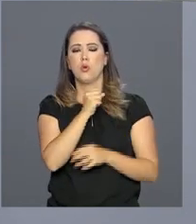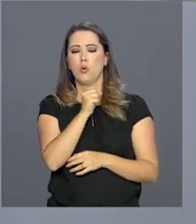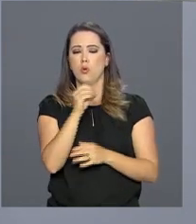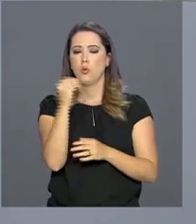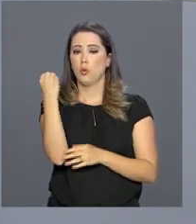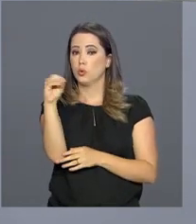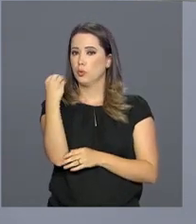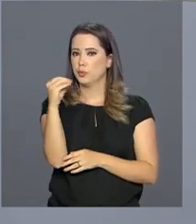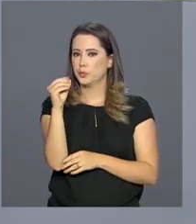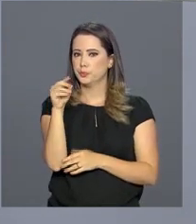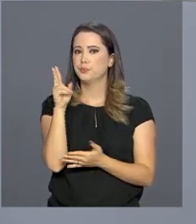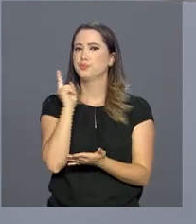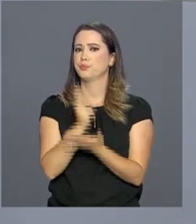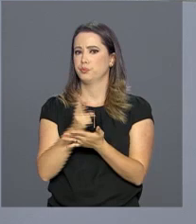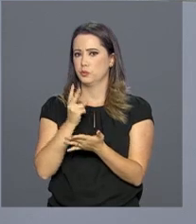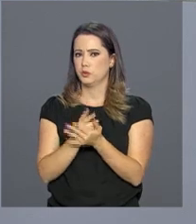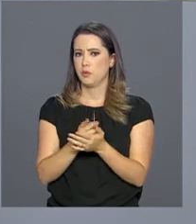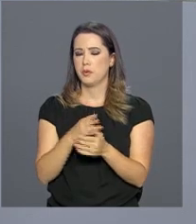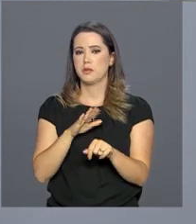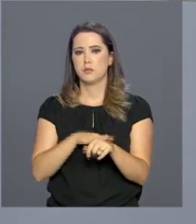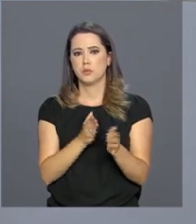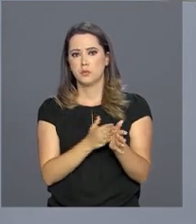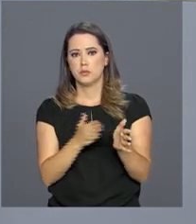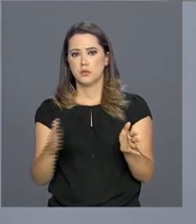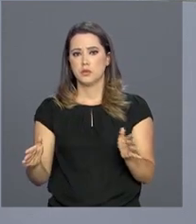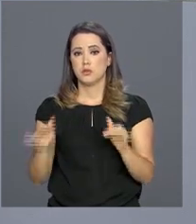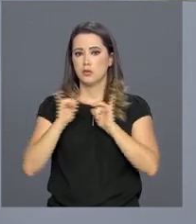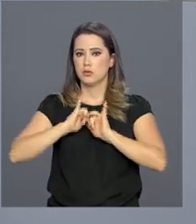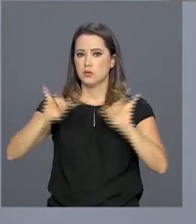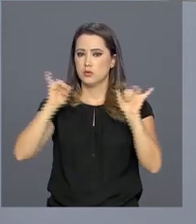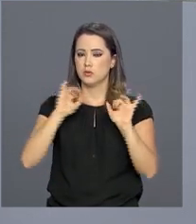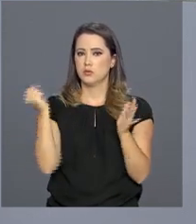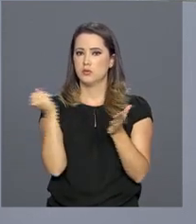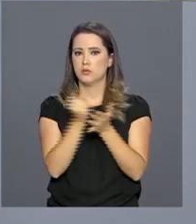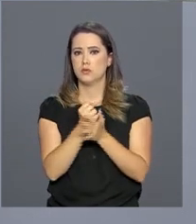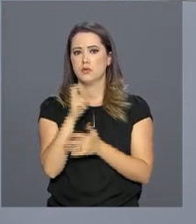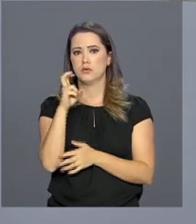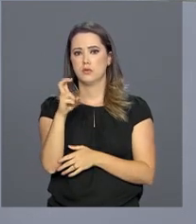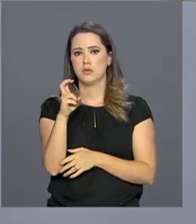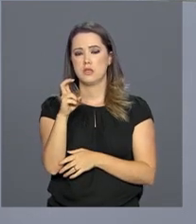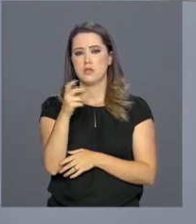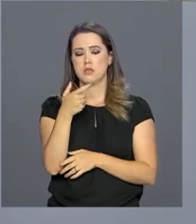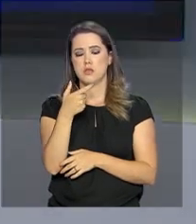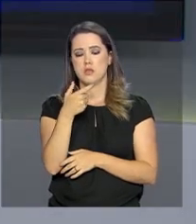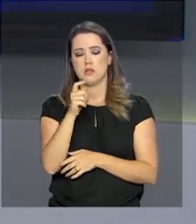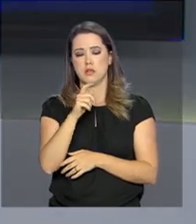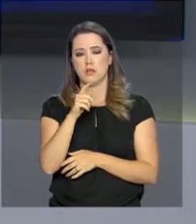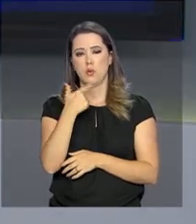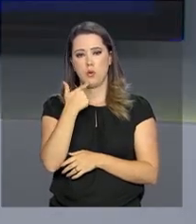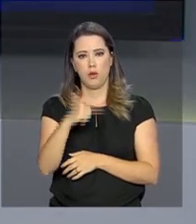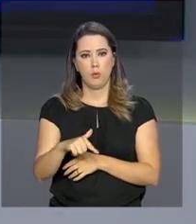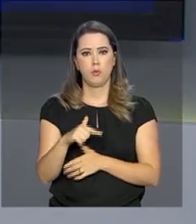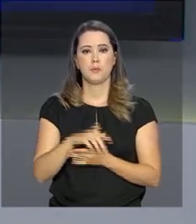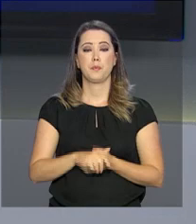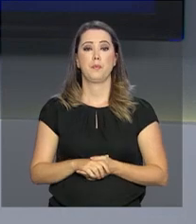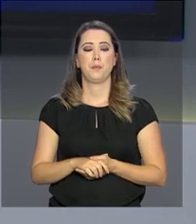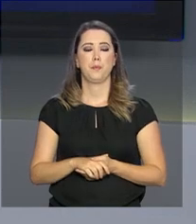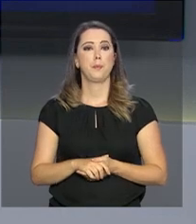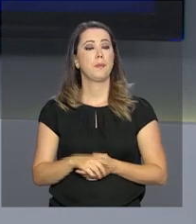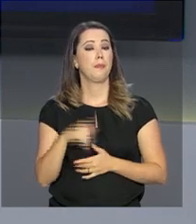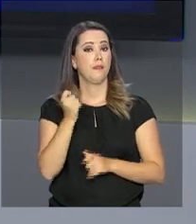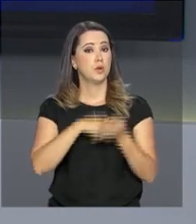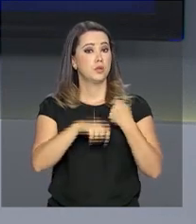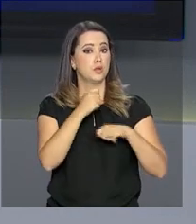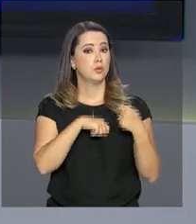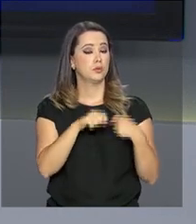outubro. Na mesma época, começa a ser veiculada a campanha para divulgar a marca em 5 idiomas. Os economistas do mercado